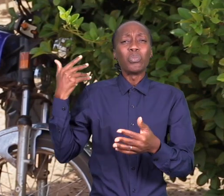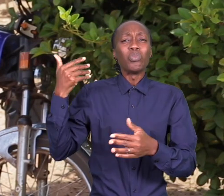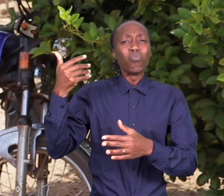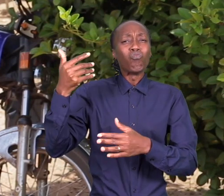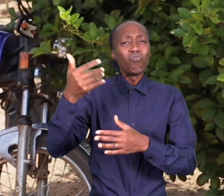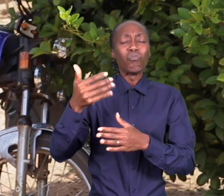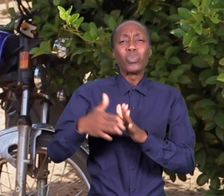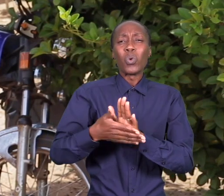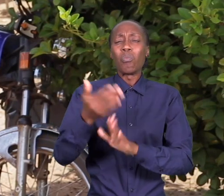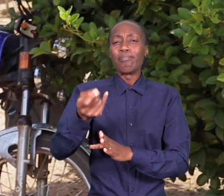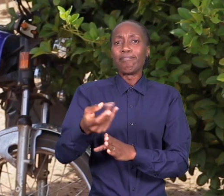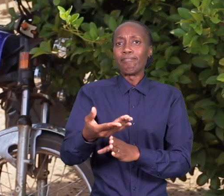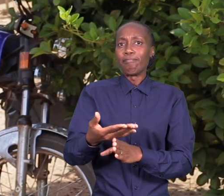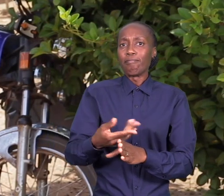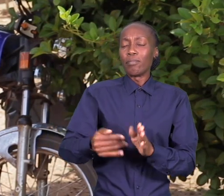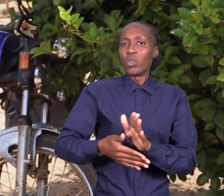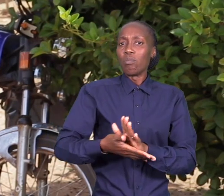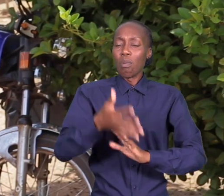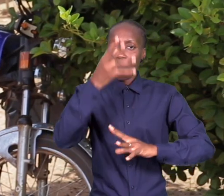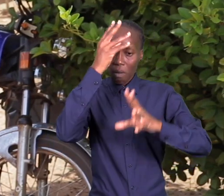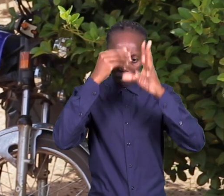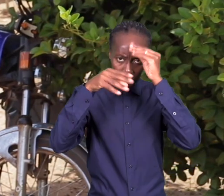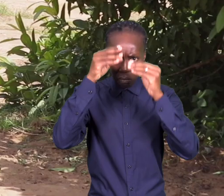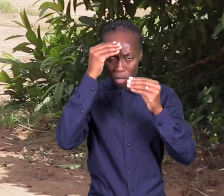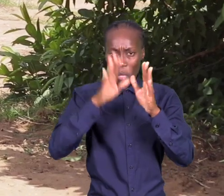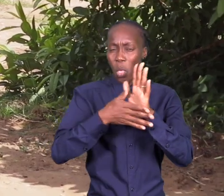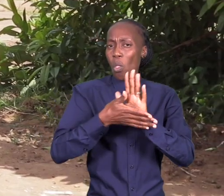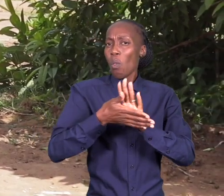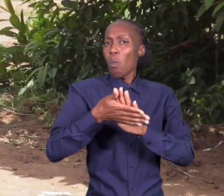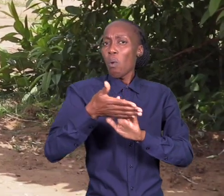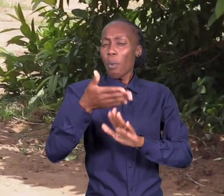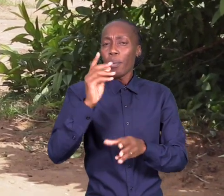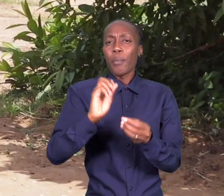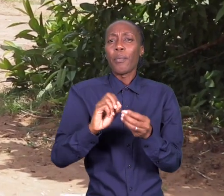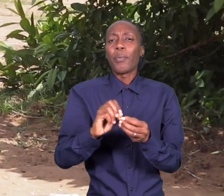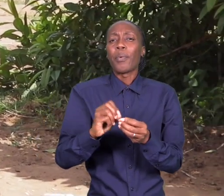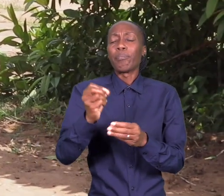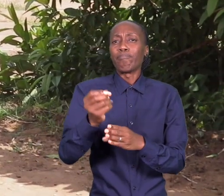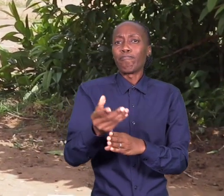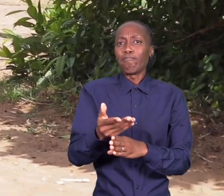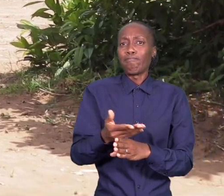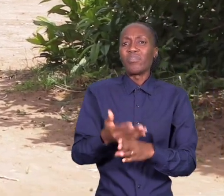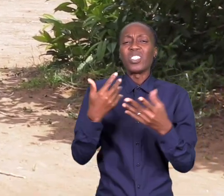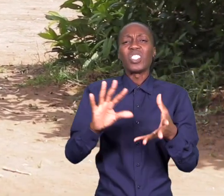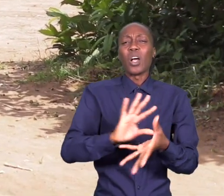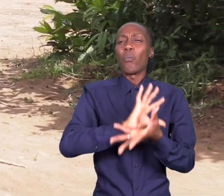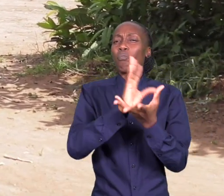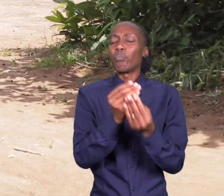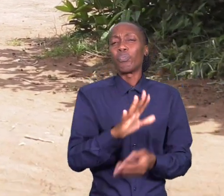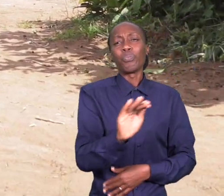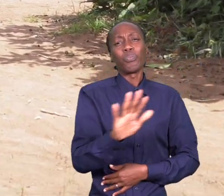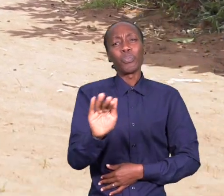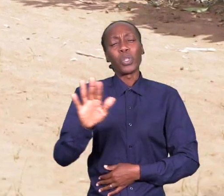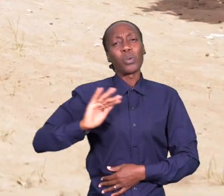tempo foram aderindo até agora, já conseguimos quase